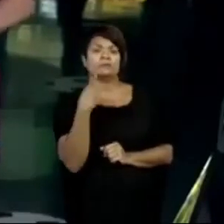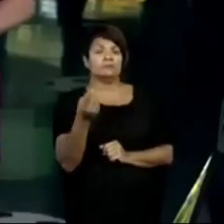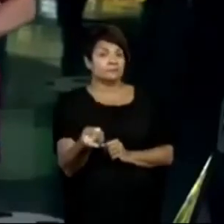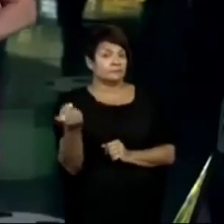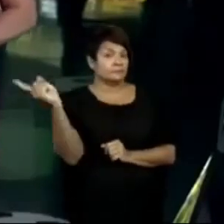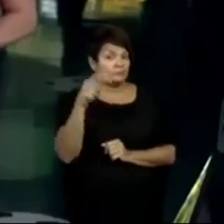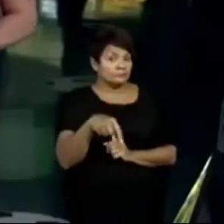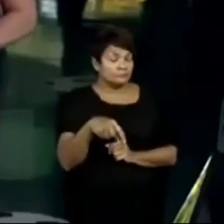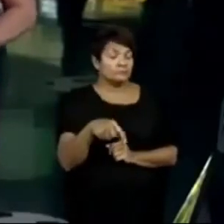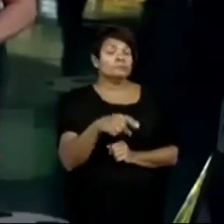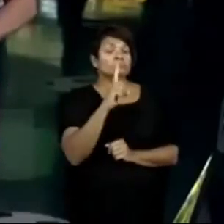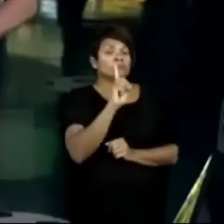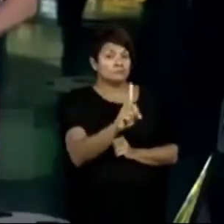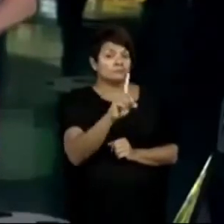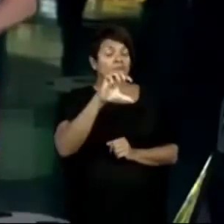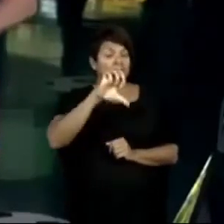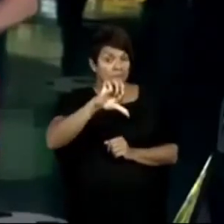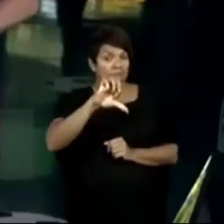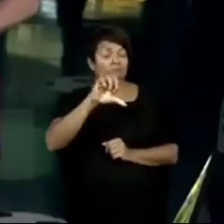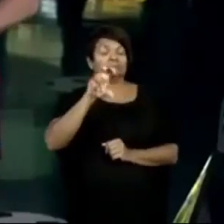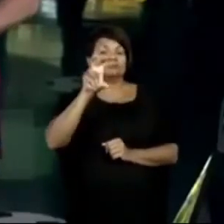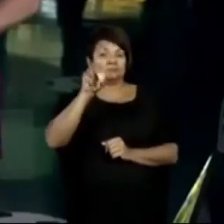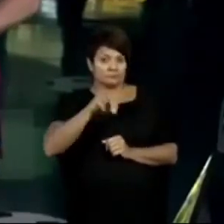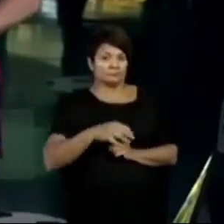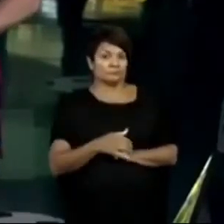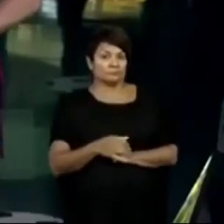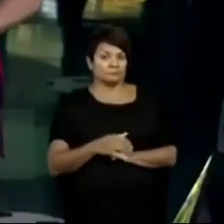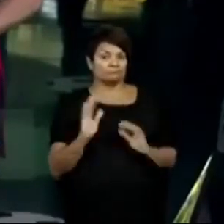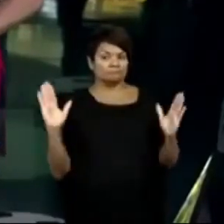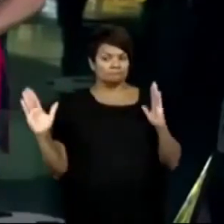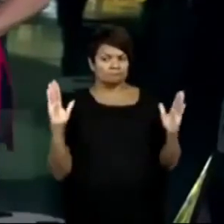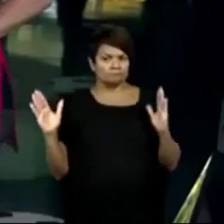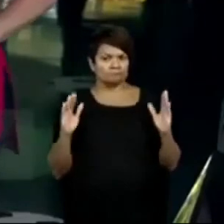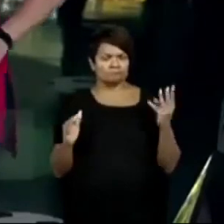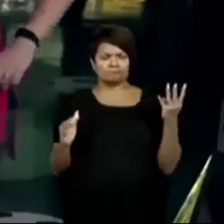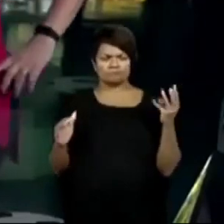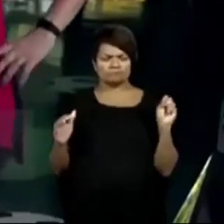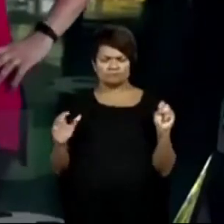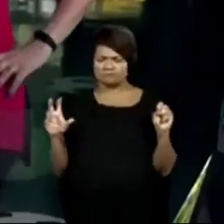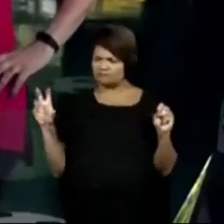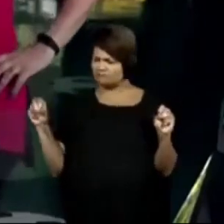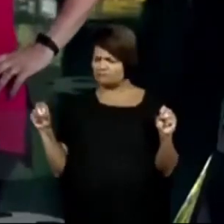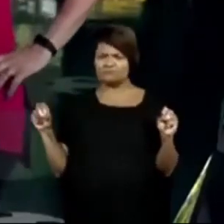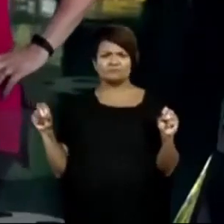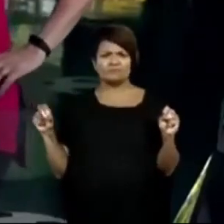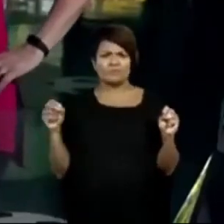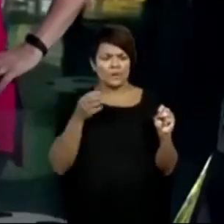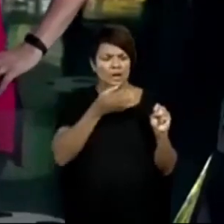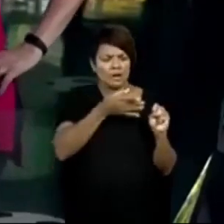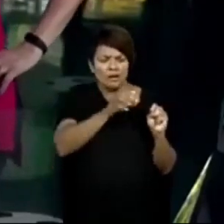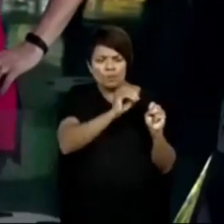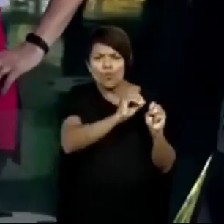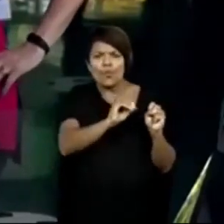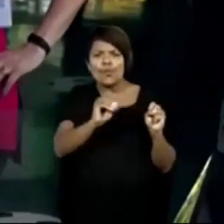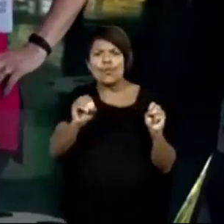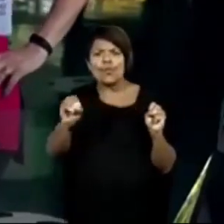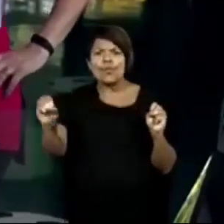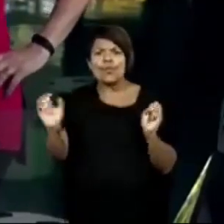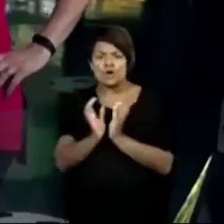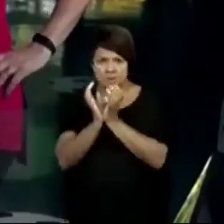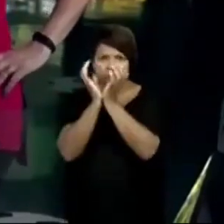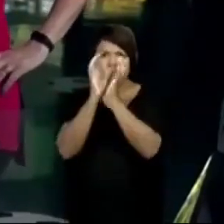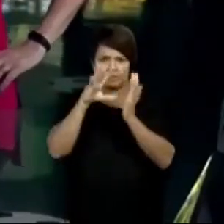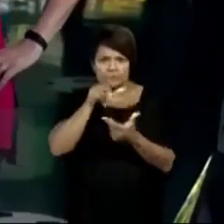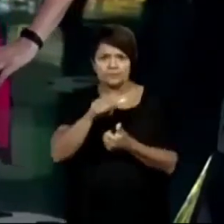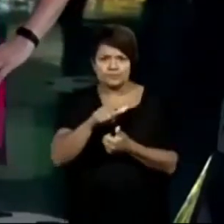apenas em 1950. Será que os estudantes sabem o porquê ficamos tantos anos aí sem Copa do Mundo? Então, vale